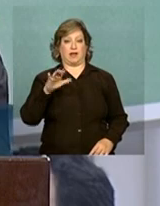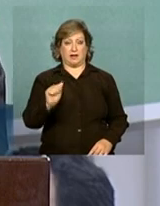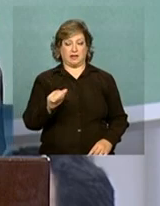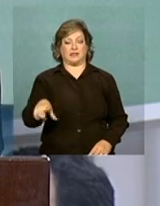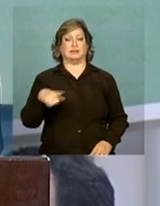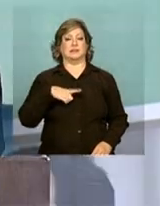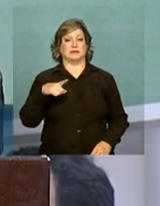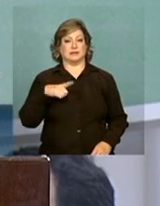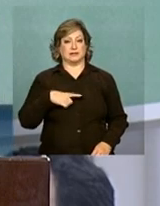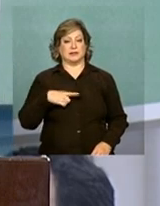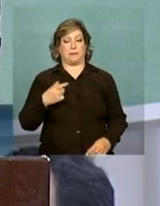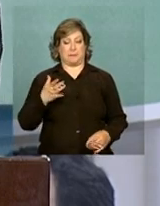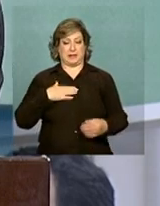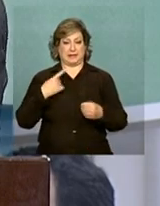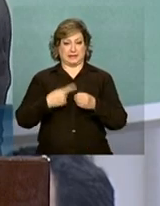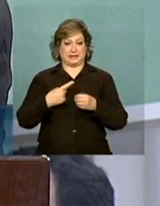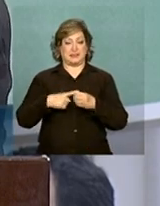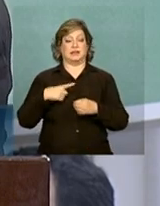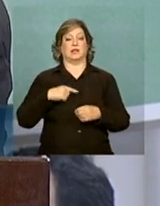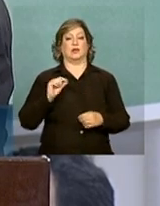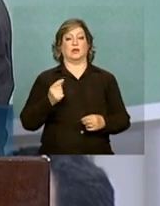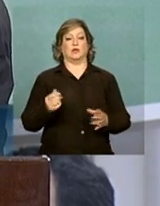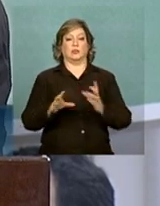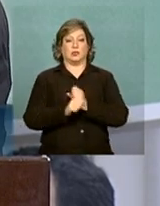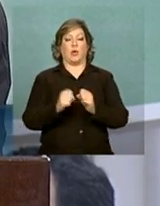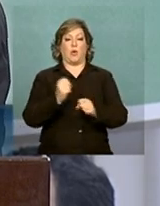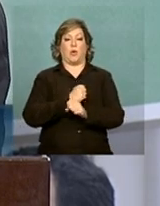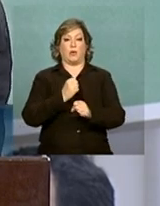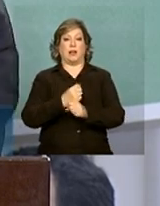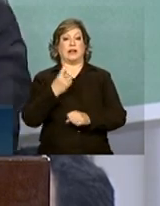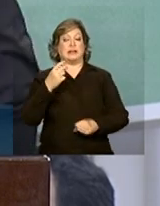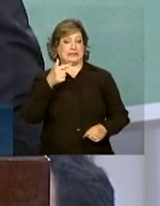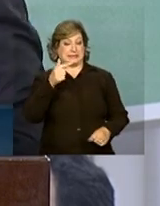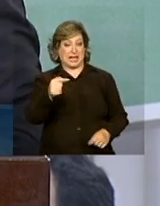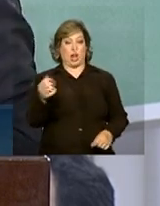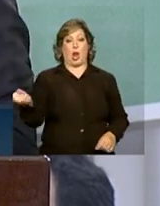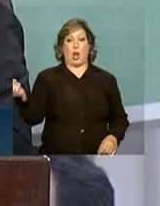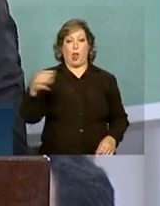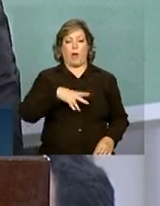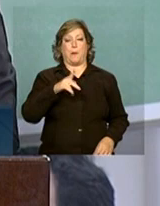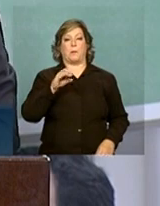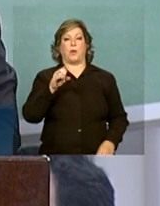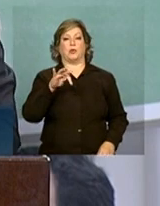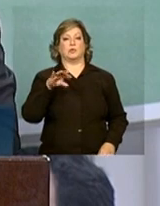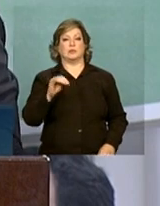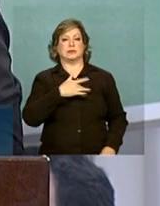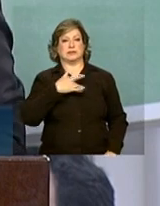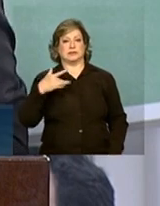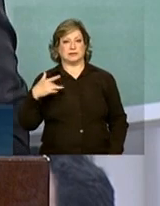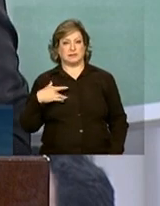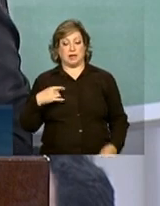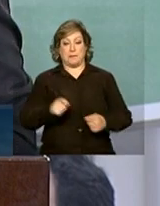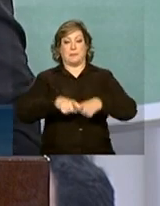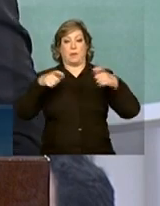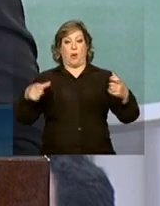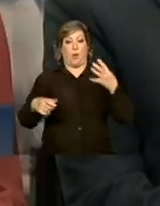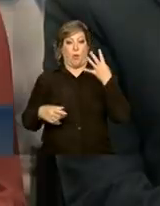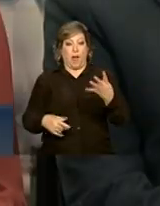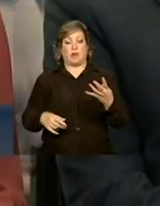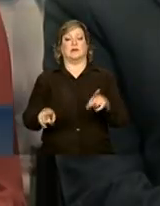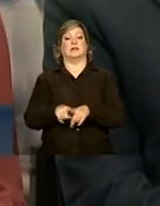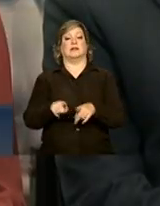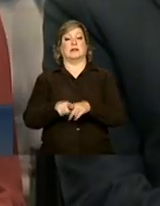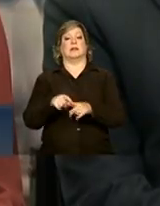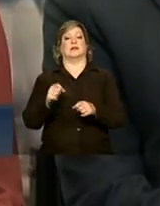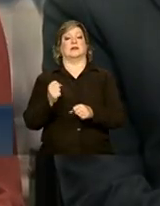na humilde prefeitura de Granja para construir 7 novos postos de saúde, ampliar 4 e reformar 2. Com